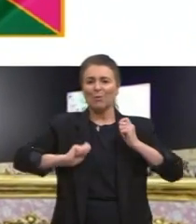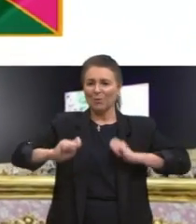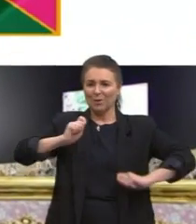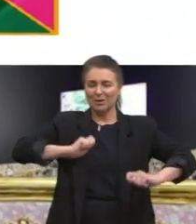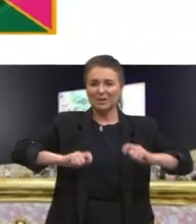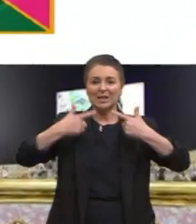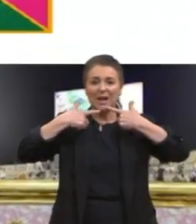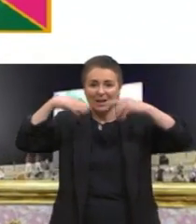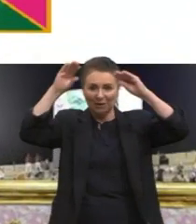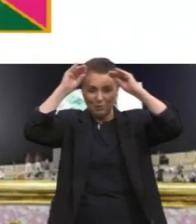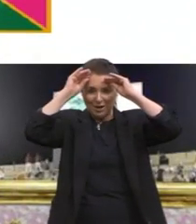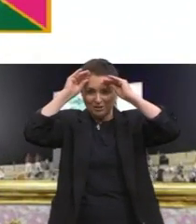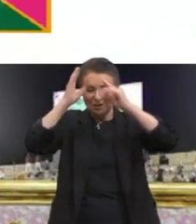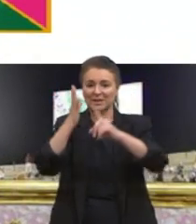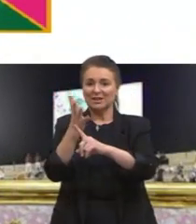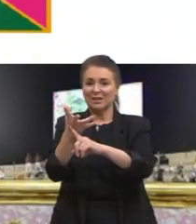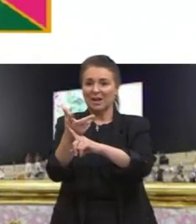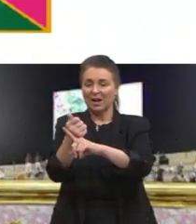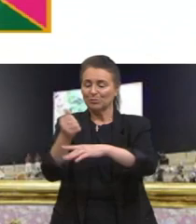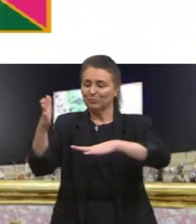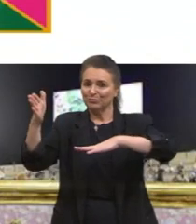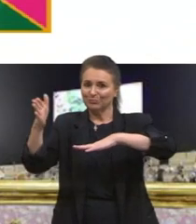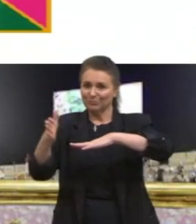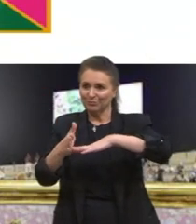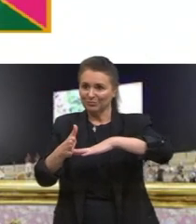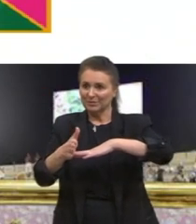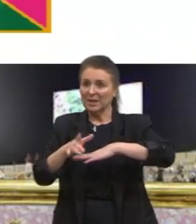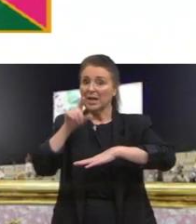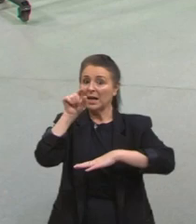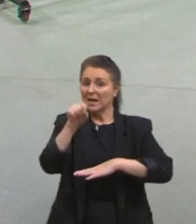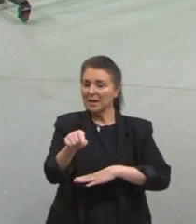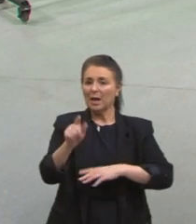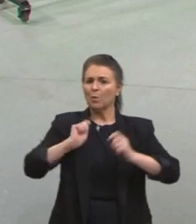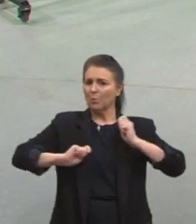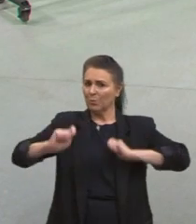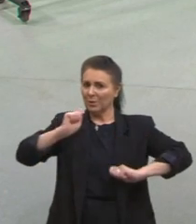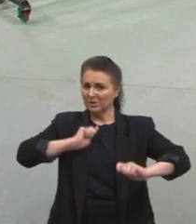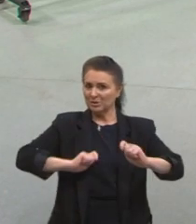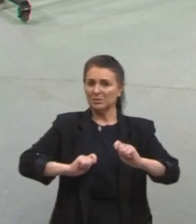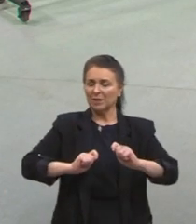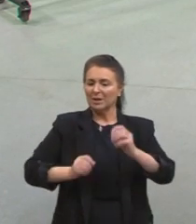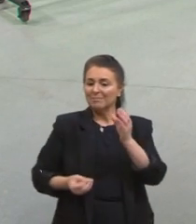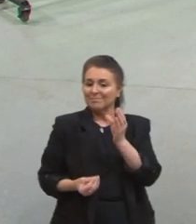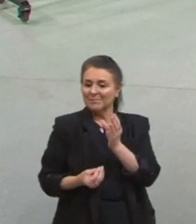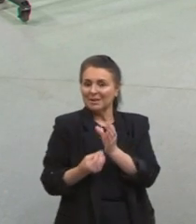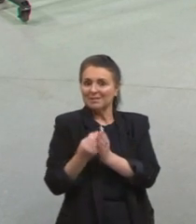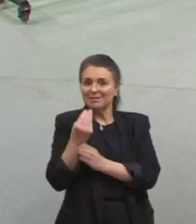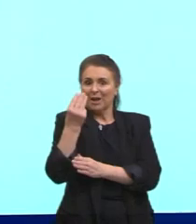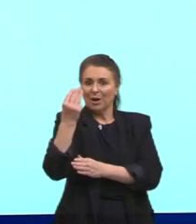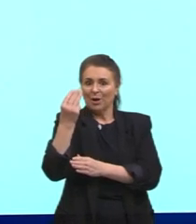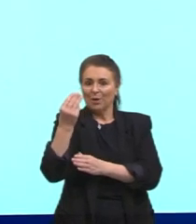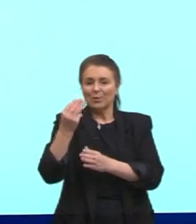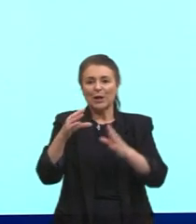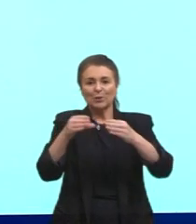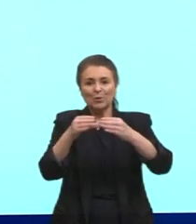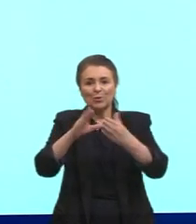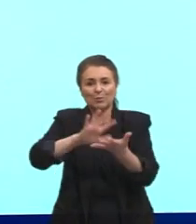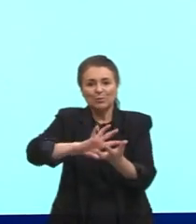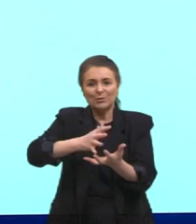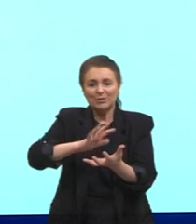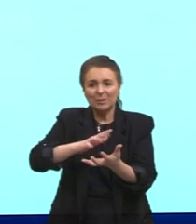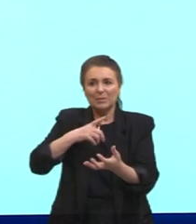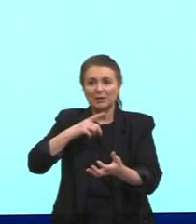da arte contemporânea porque o litífica é um artista que vem da escola de samba né que vem da Mangueira e quando ele cria os